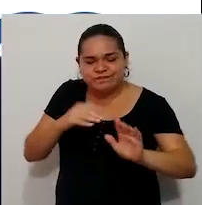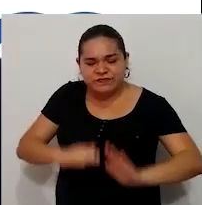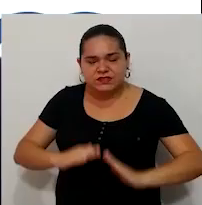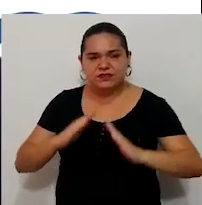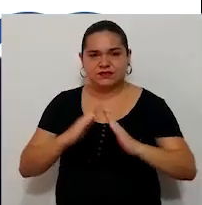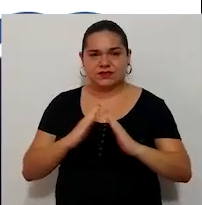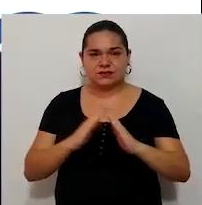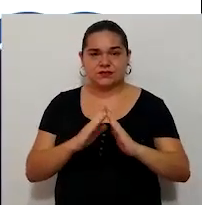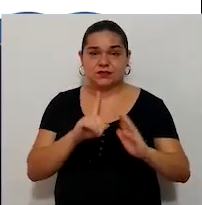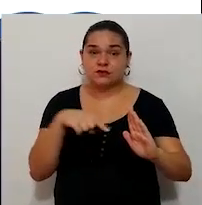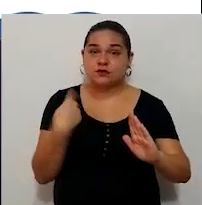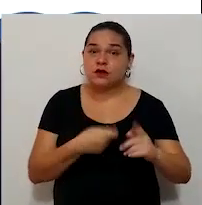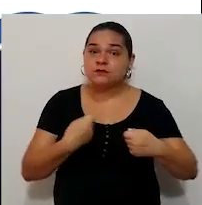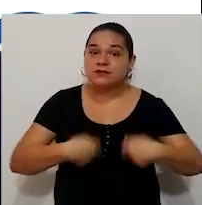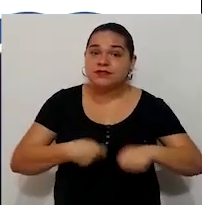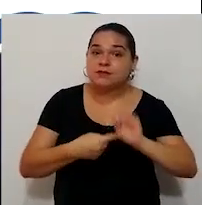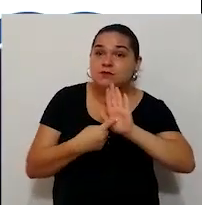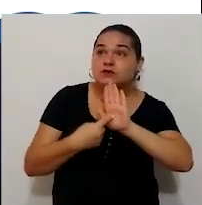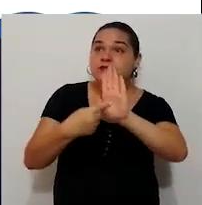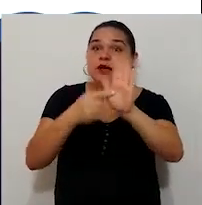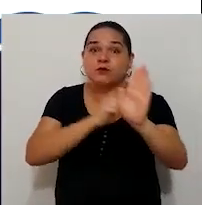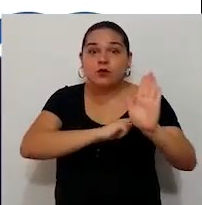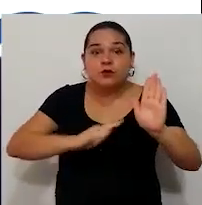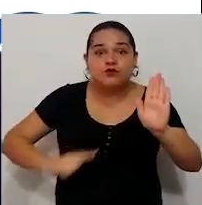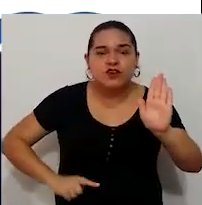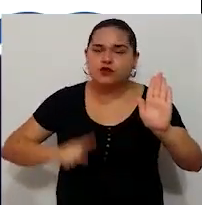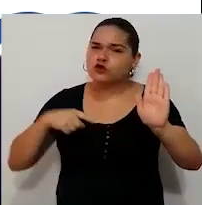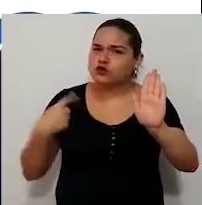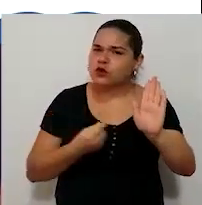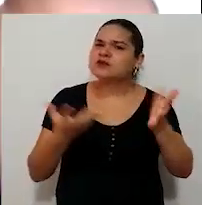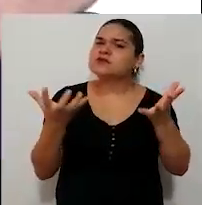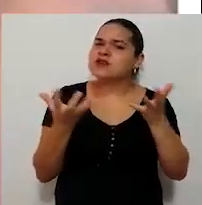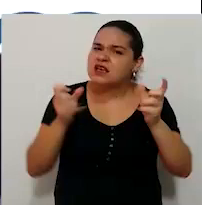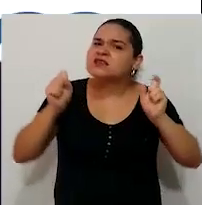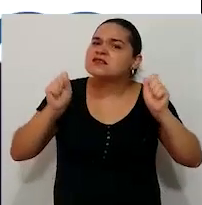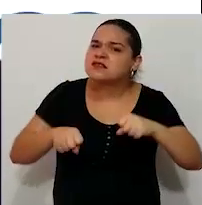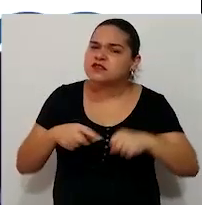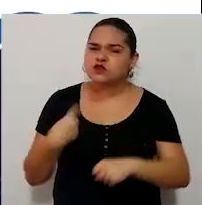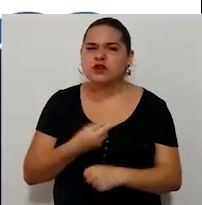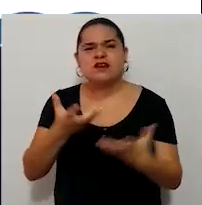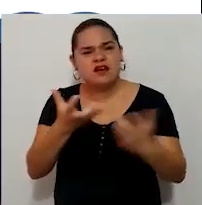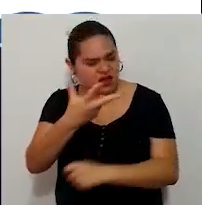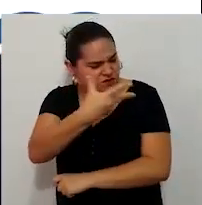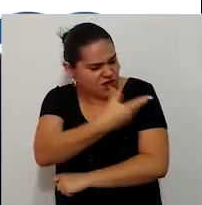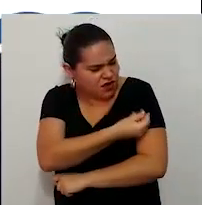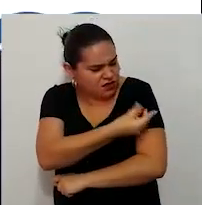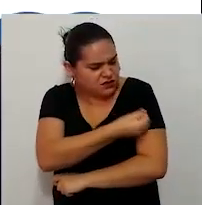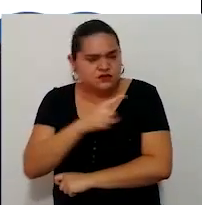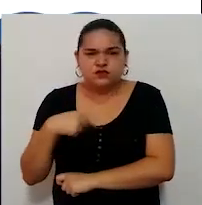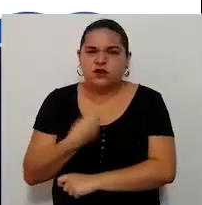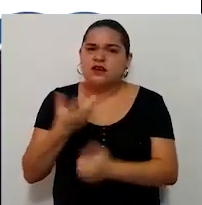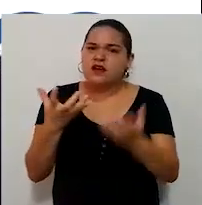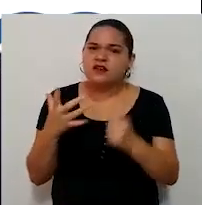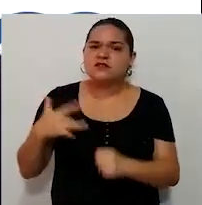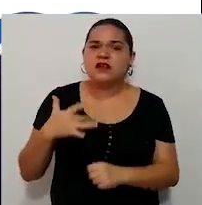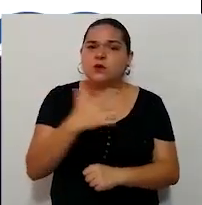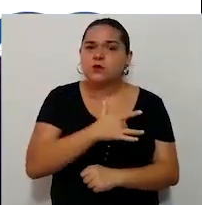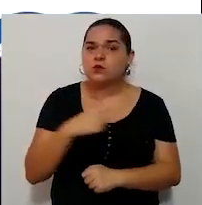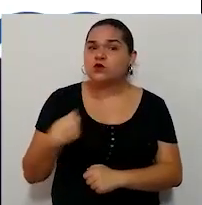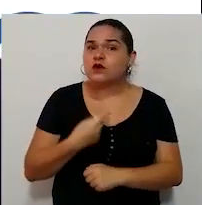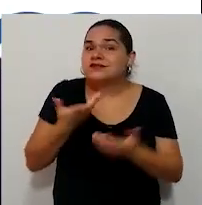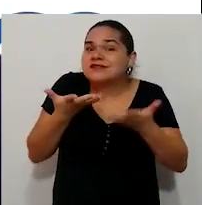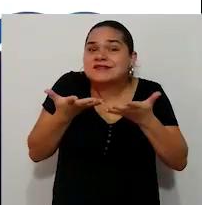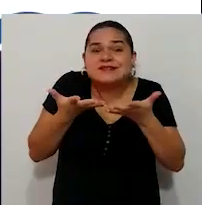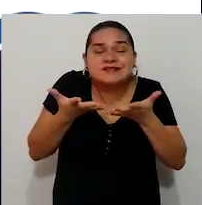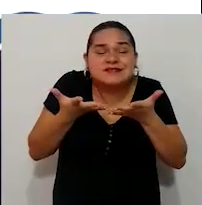precisamos mostrar para os nossos governantes que nós queremos, sim, queremos vacina, queremos saúde e não queremos que